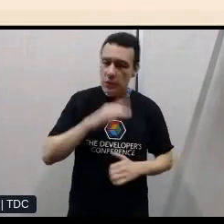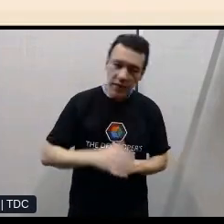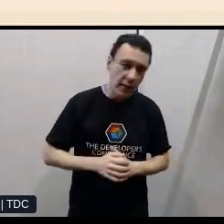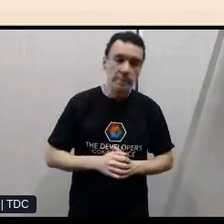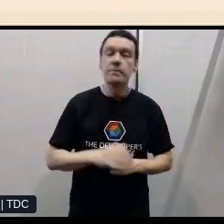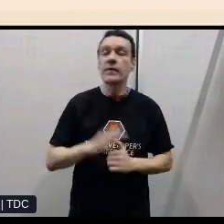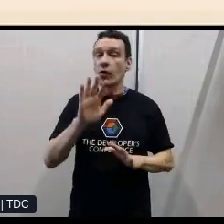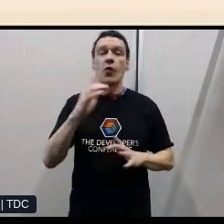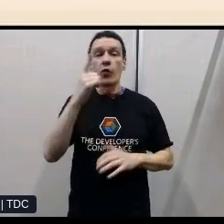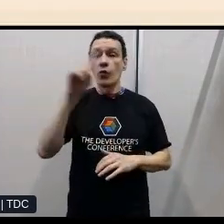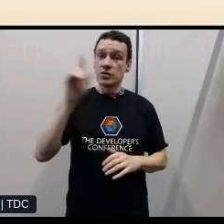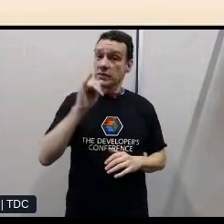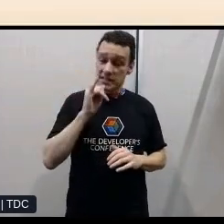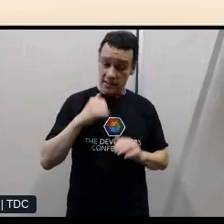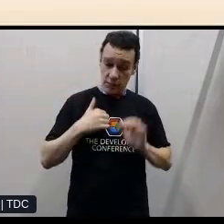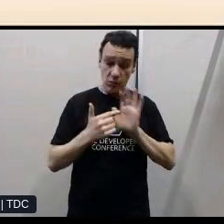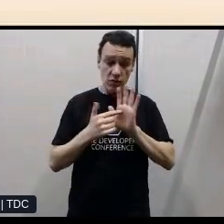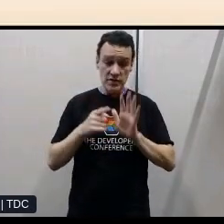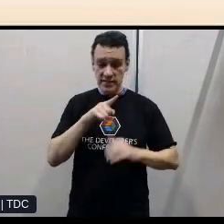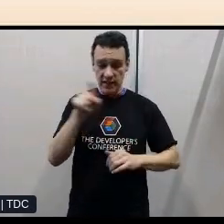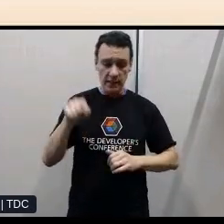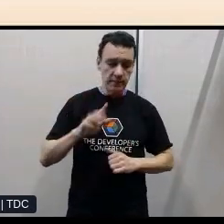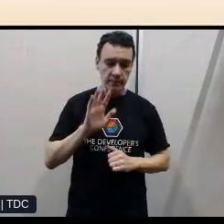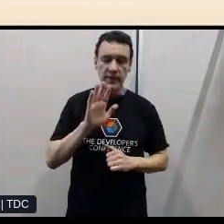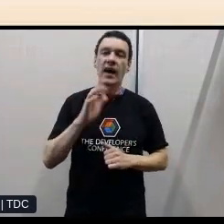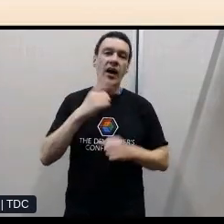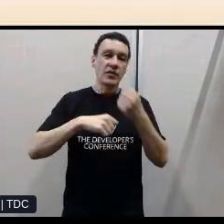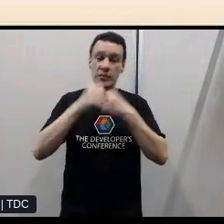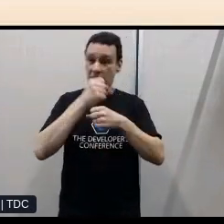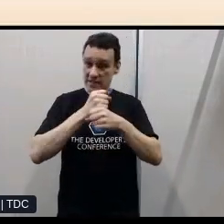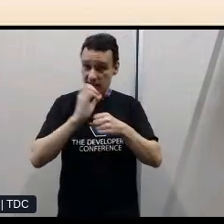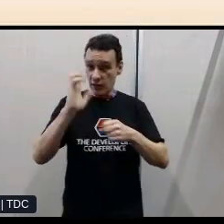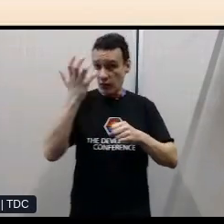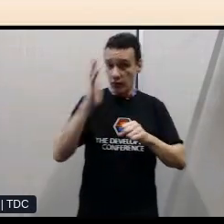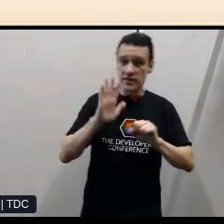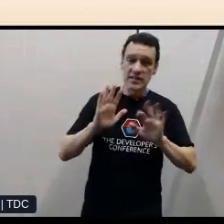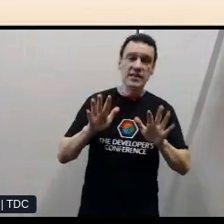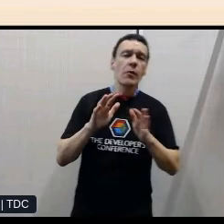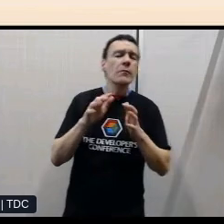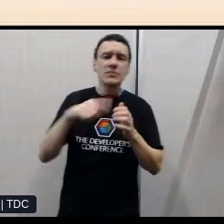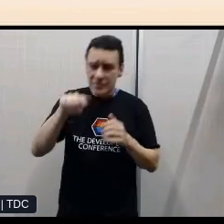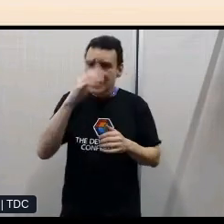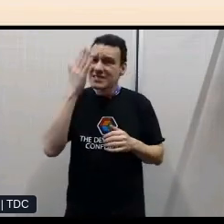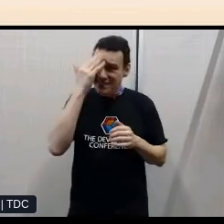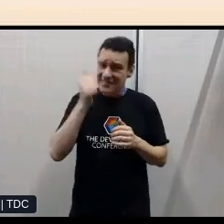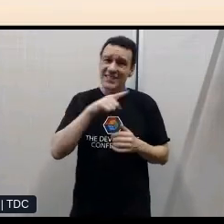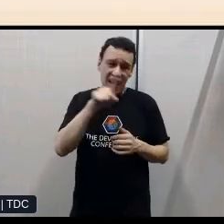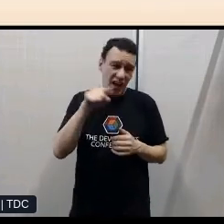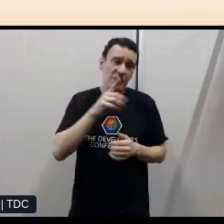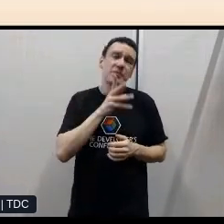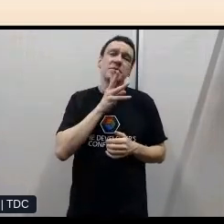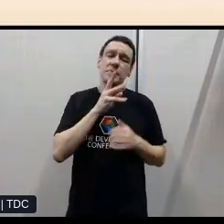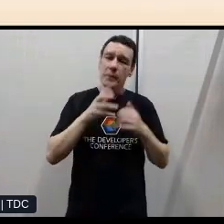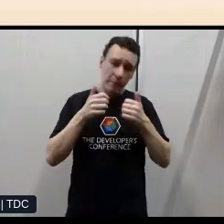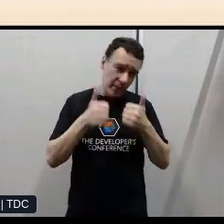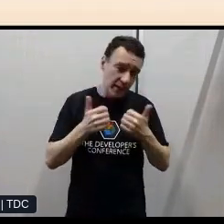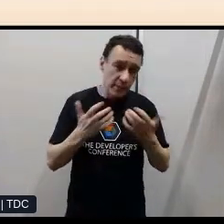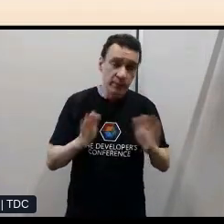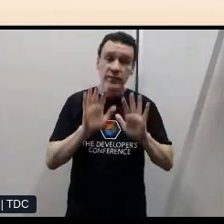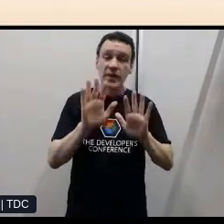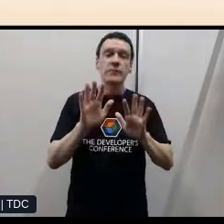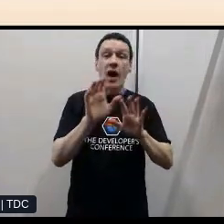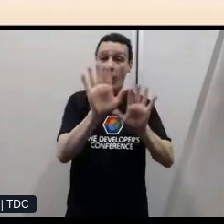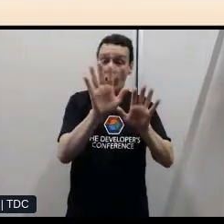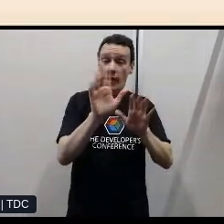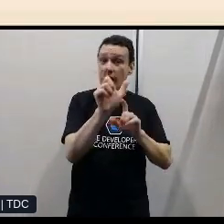que eu trouxe é de uma coisa que aconteceu no ano passado e é bem próxima da gente, porque os algoritmos